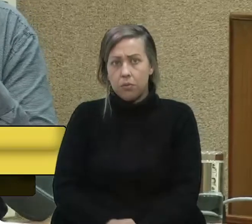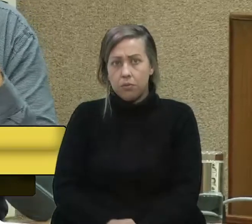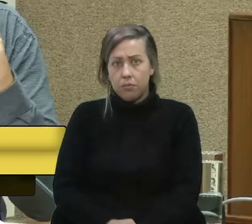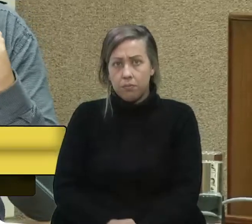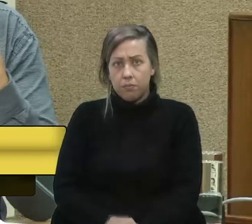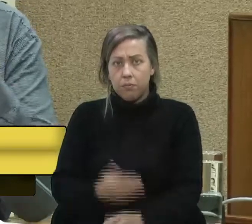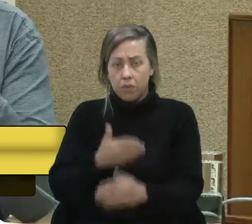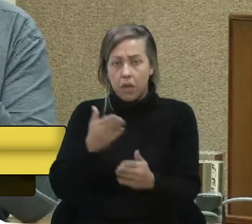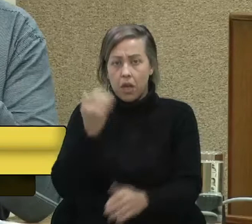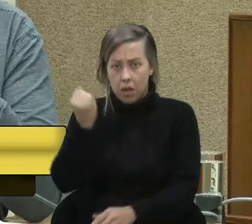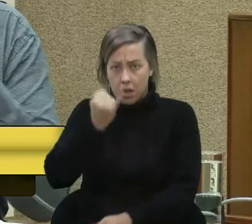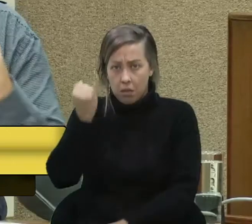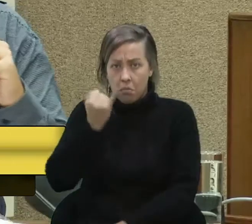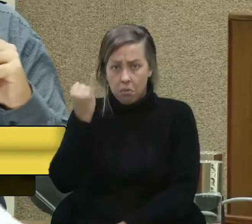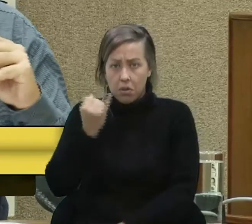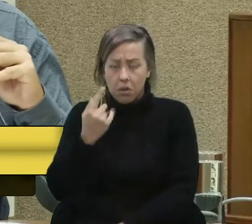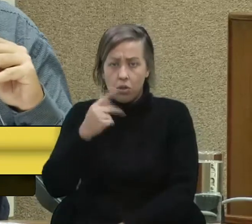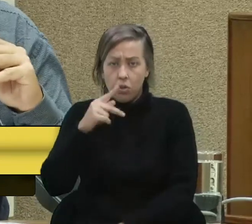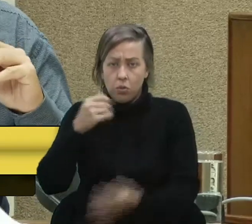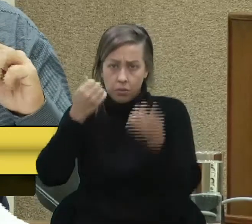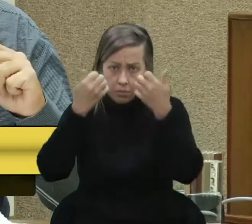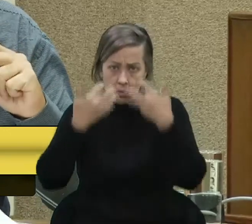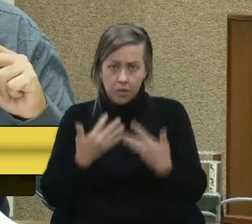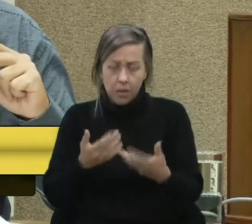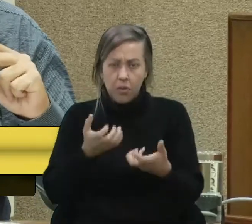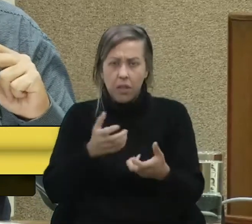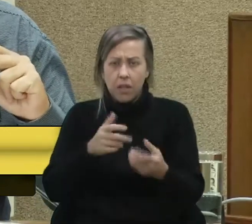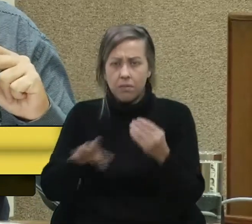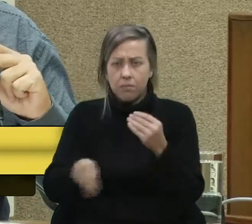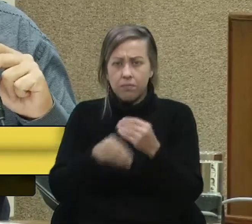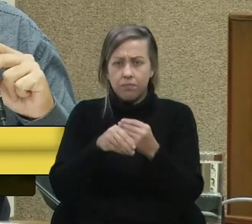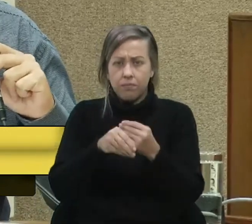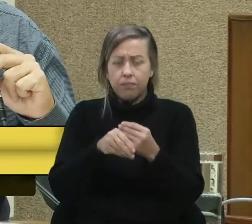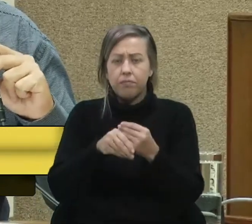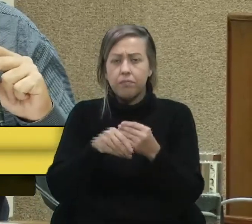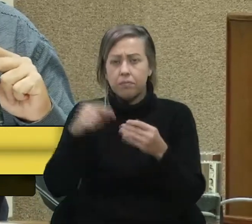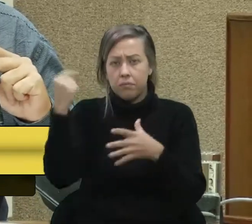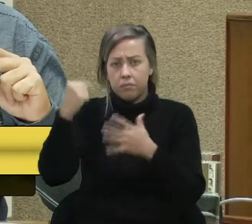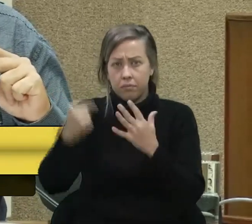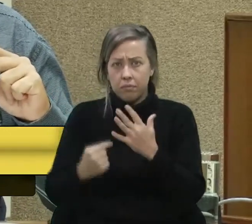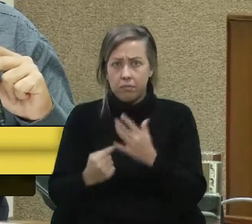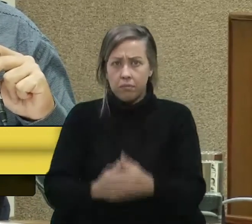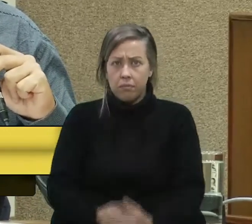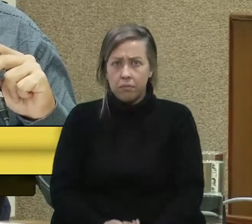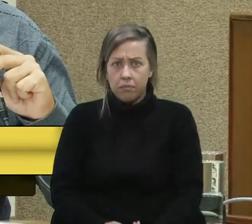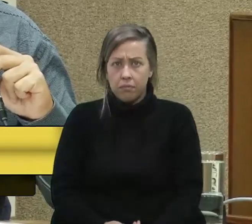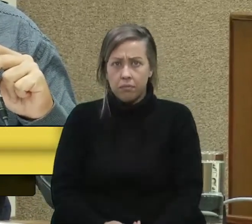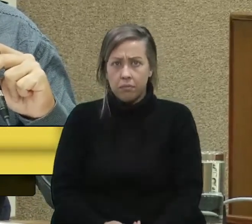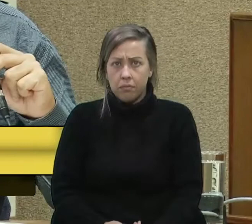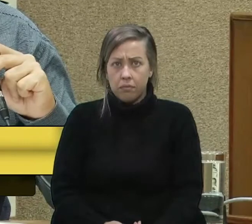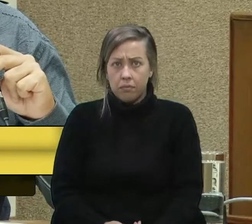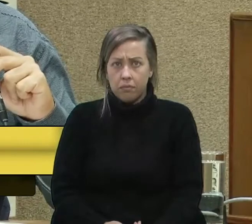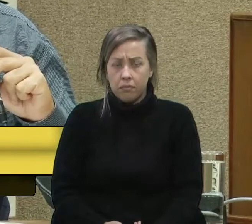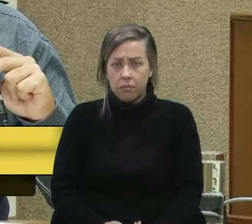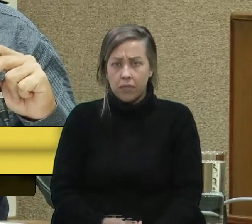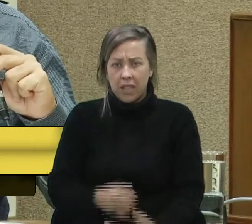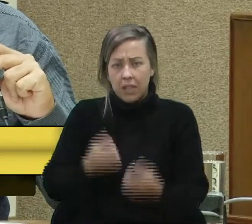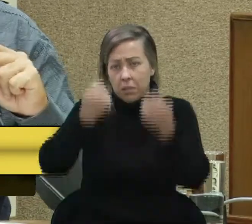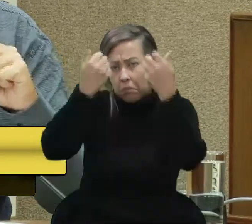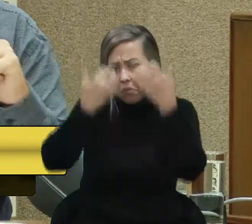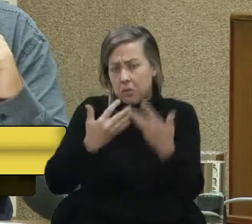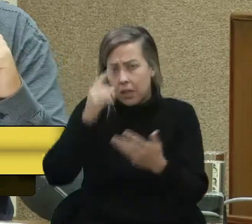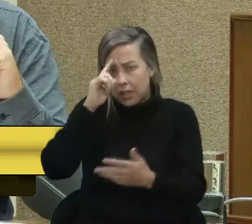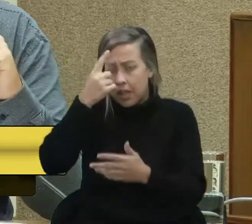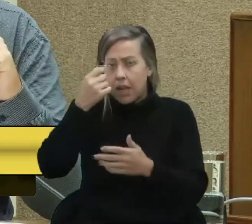muito importante e eu só queria fazer algumas ponderações. Né? O senhor está trazendo essa ideia de voucher e é